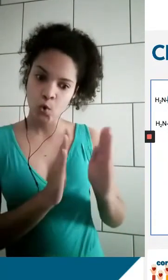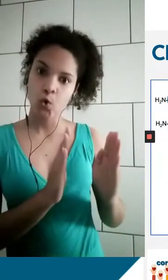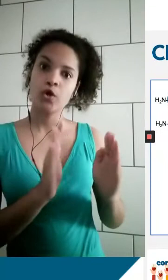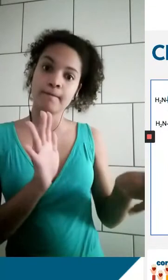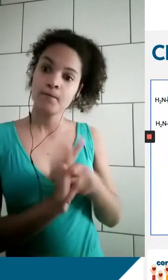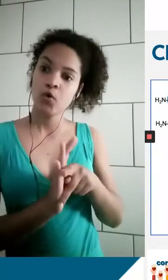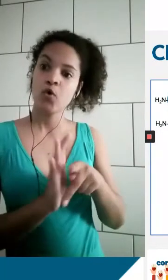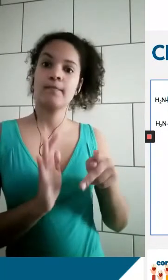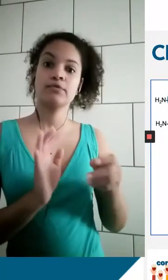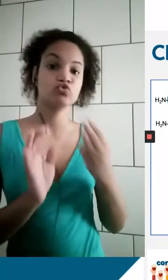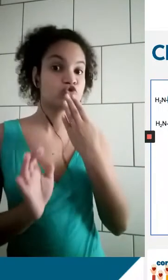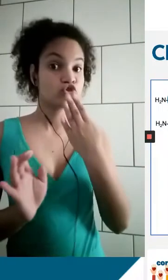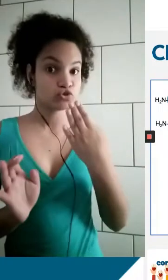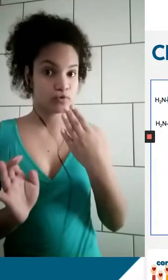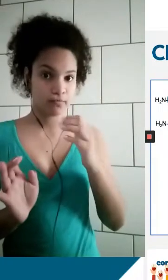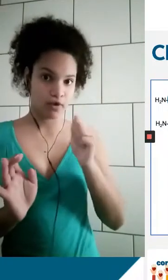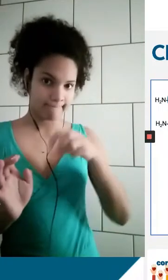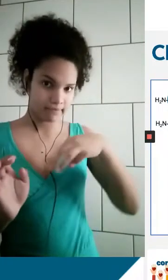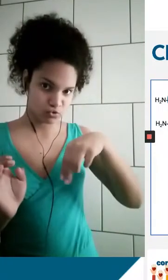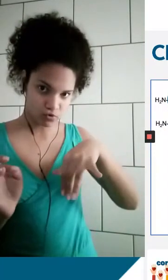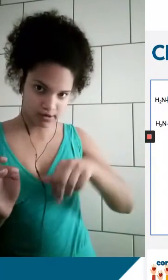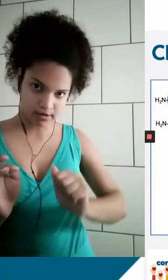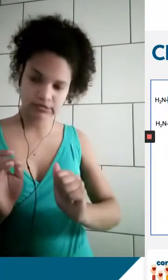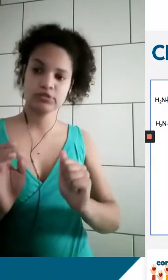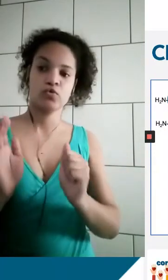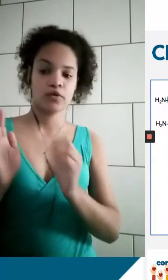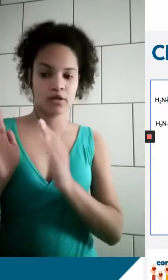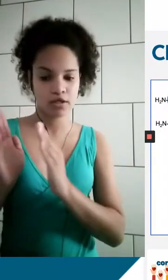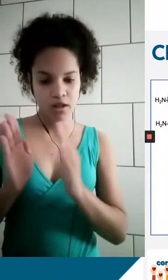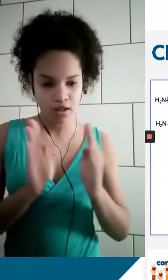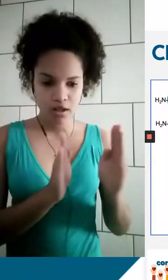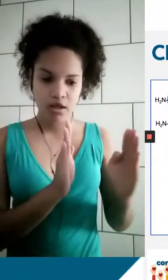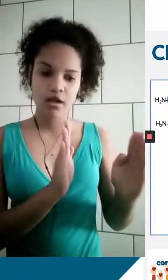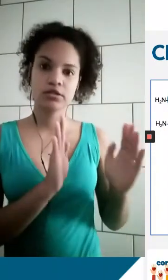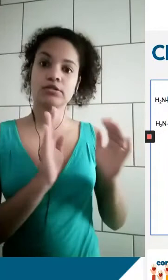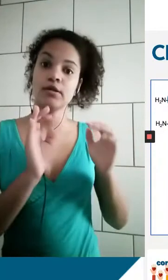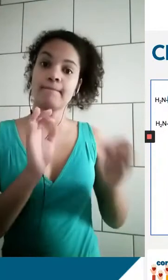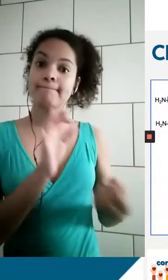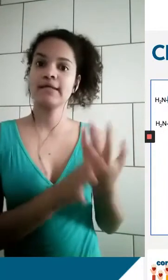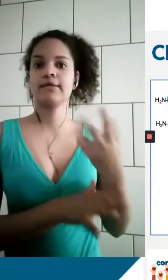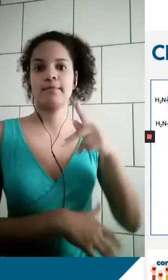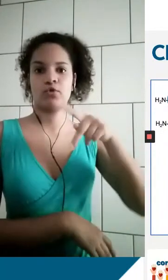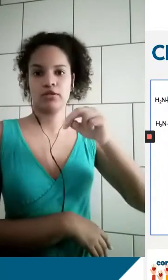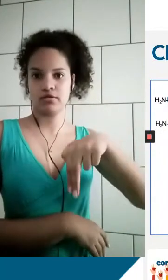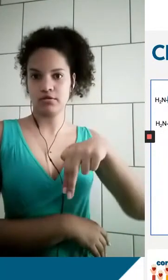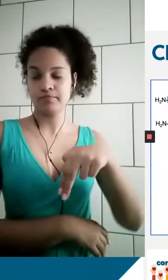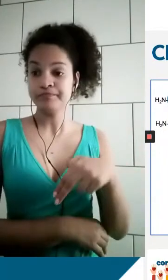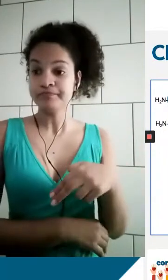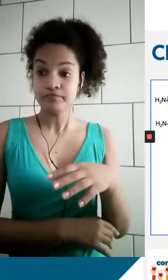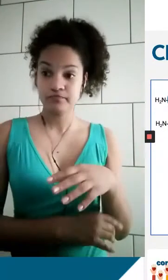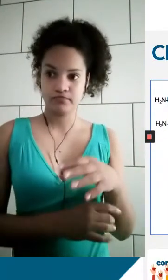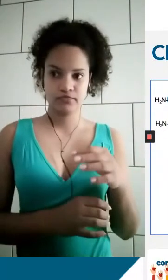aminoácido ou de aminoácidos, o número de aminoácidos e a sequência que esses aminoácidos se unem para formar a